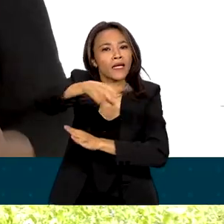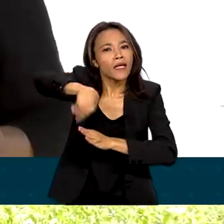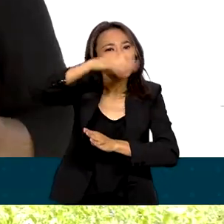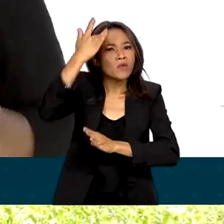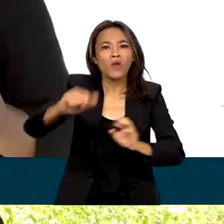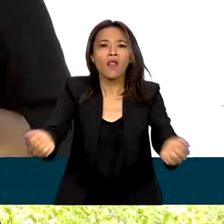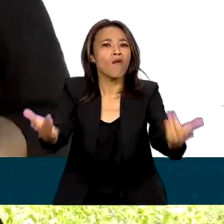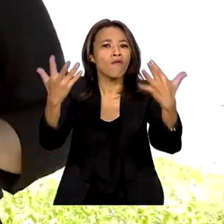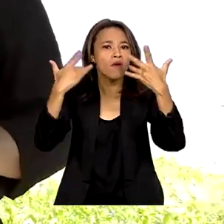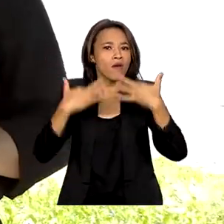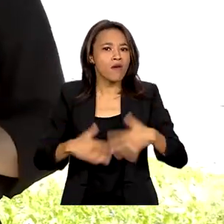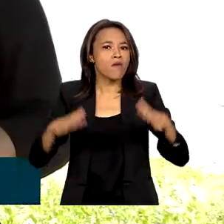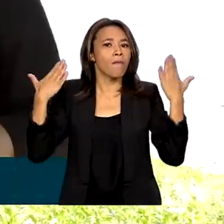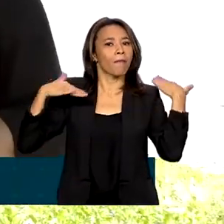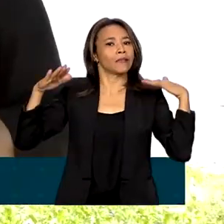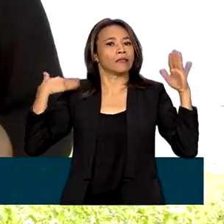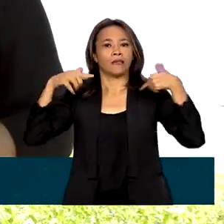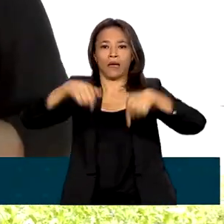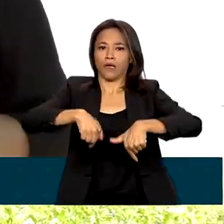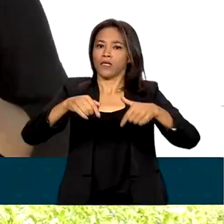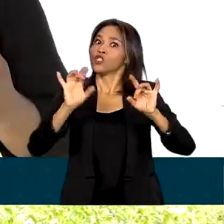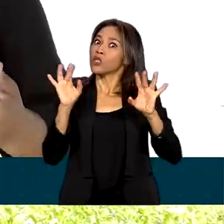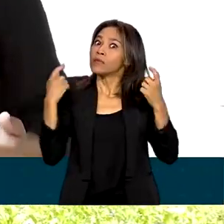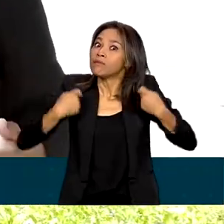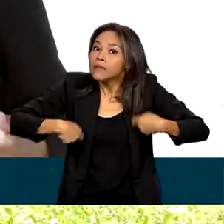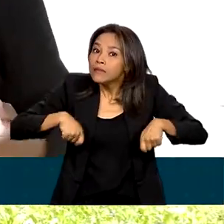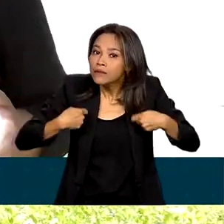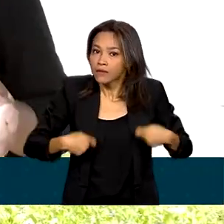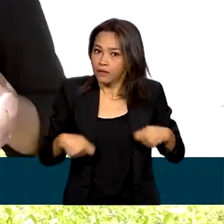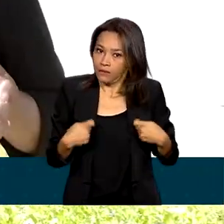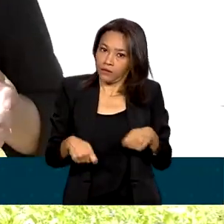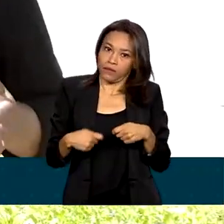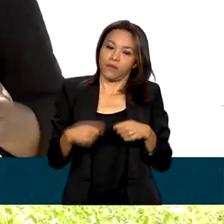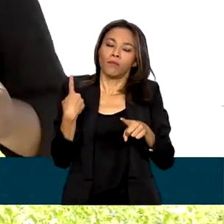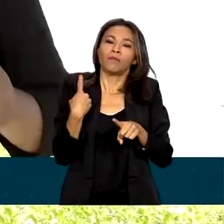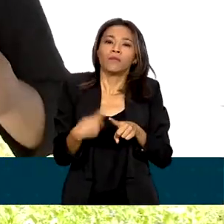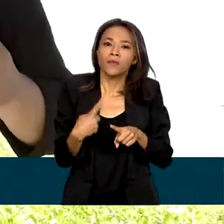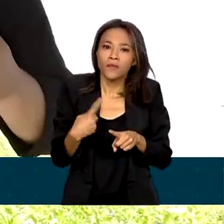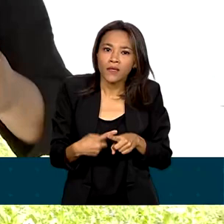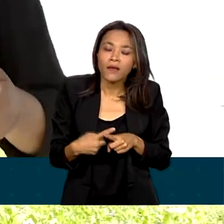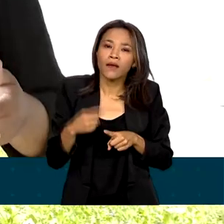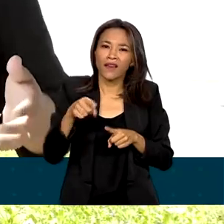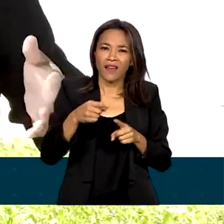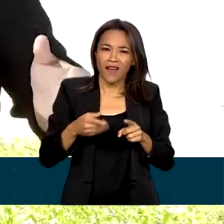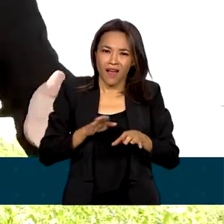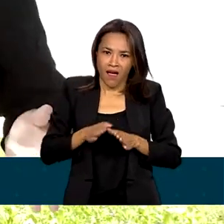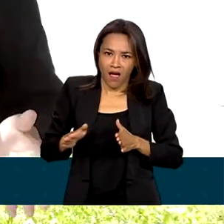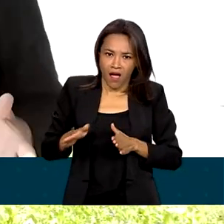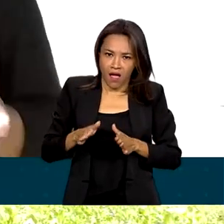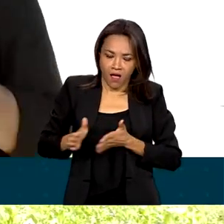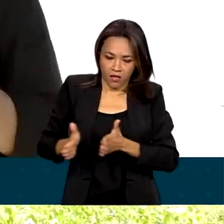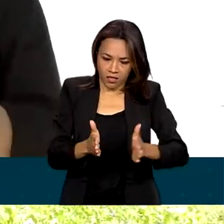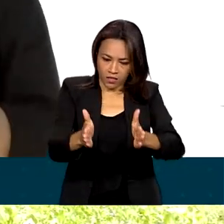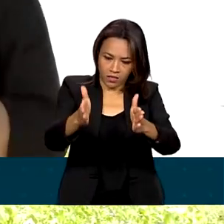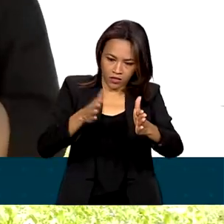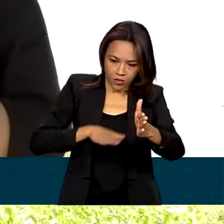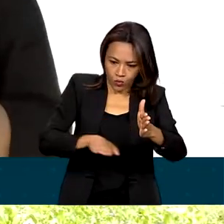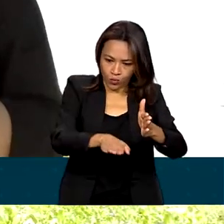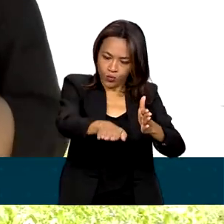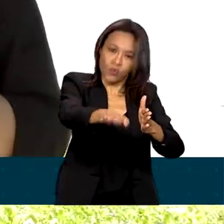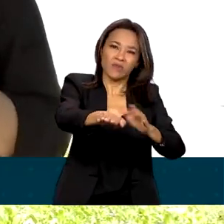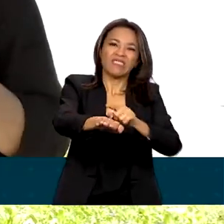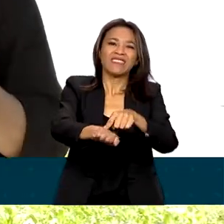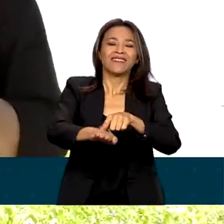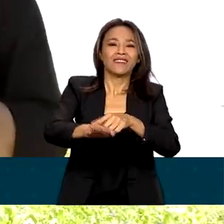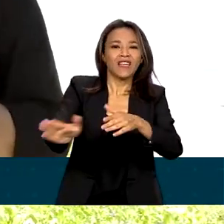venham para o litoral norte exceto em caso de necessidade isso porque as estradas que dão acesso à região ainda